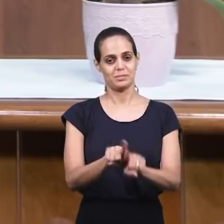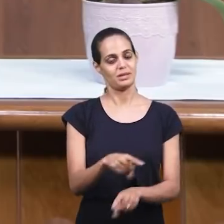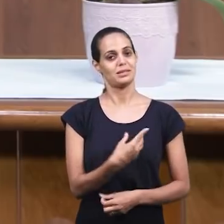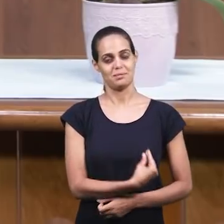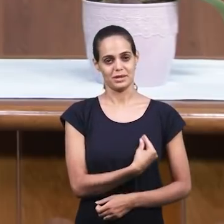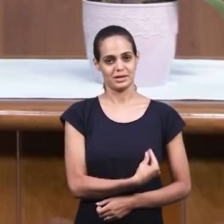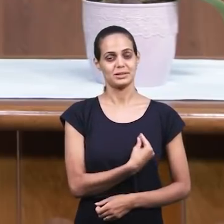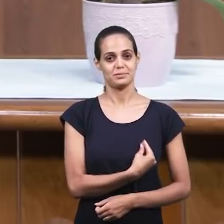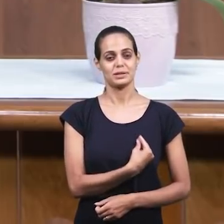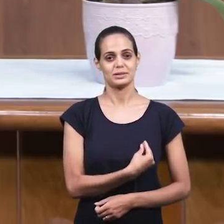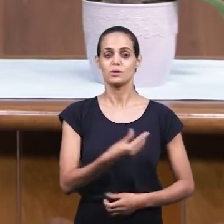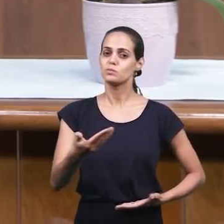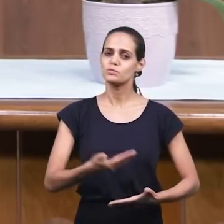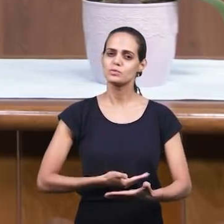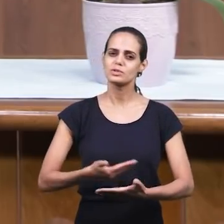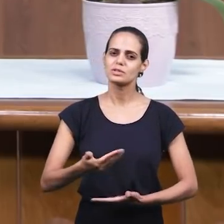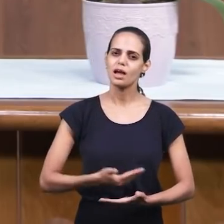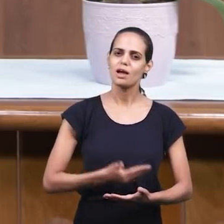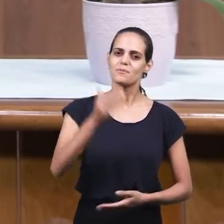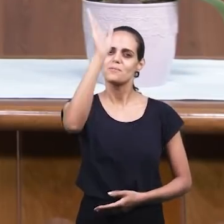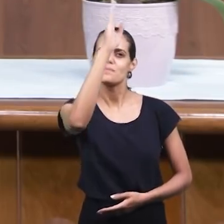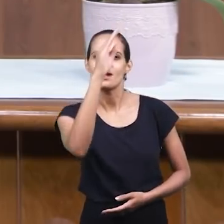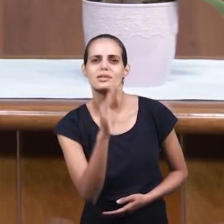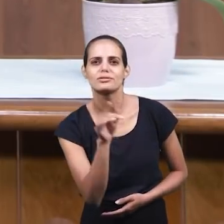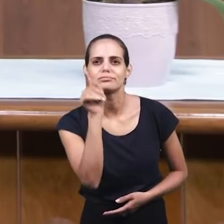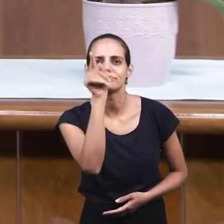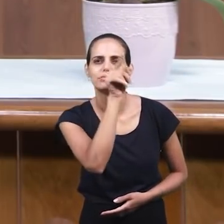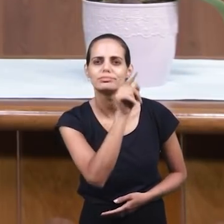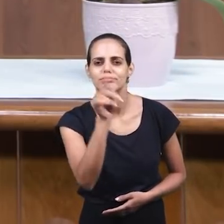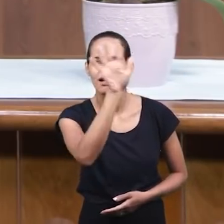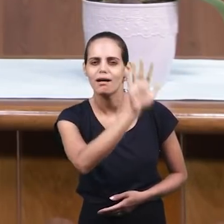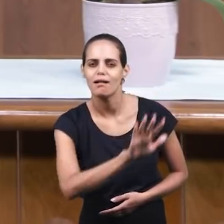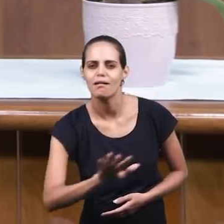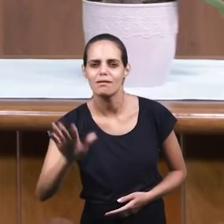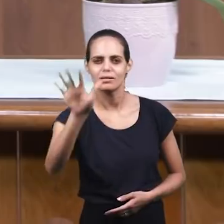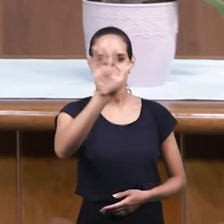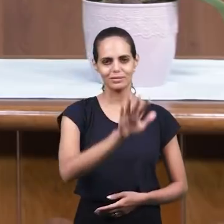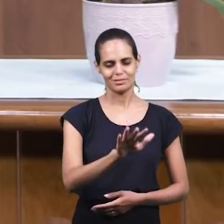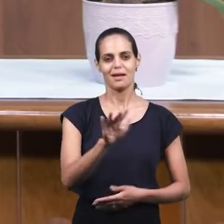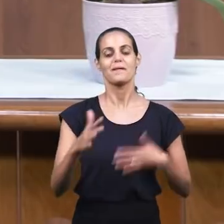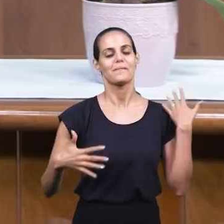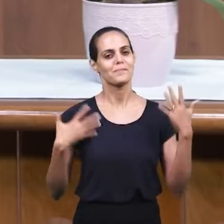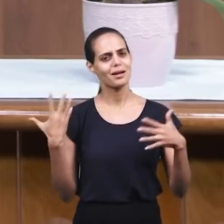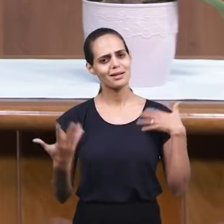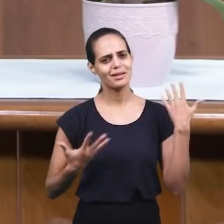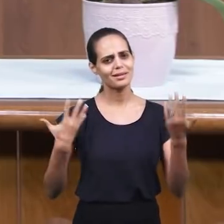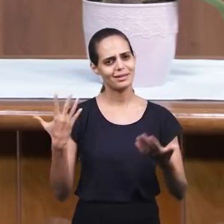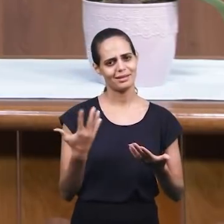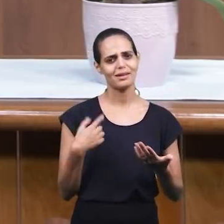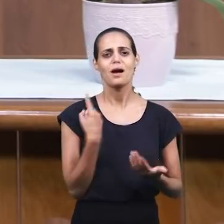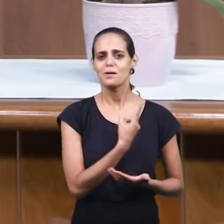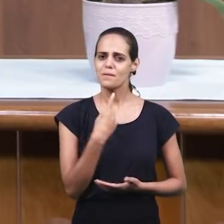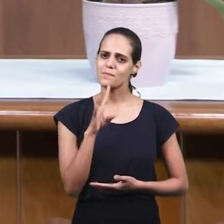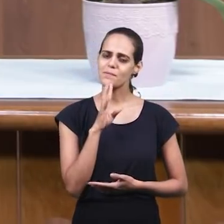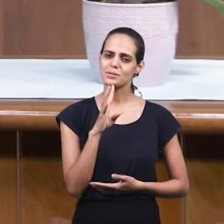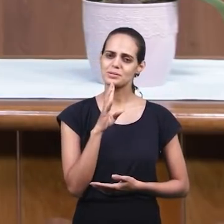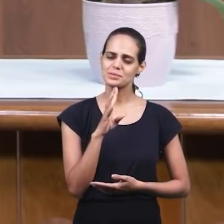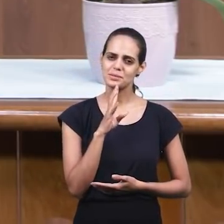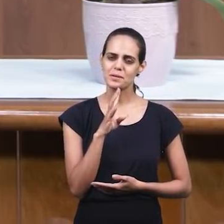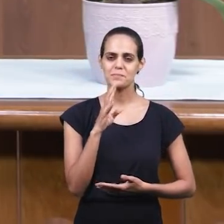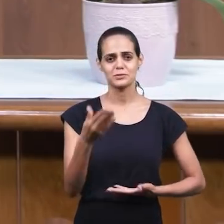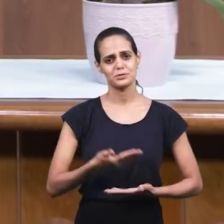dos irmãos de diversos lugares do Brasil. Isso é uma alegria para nós, porque são irmãos nossos que nós passamos a conhecer e que estão